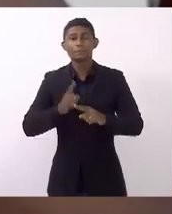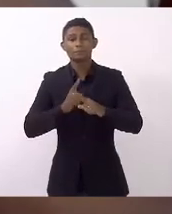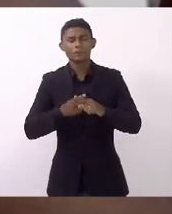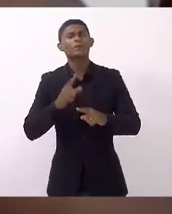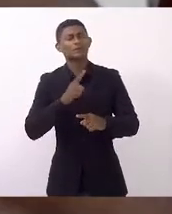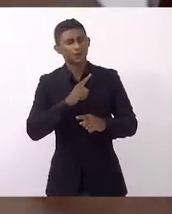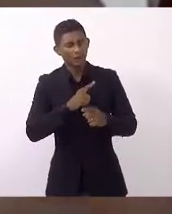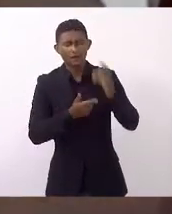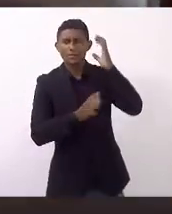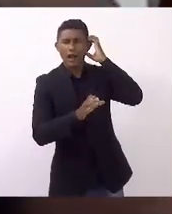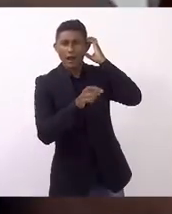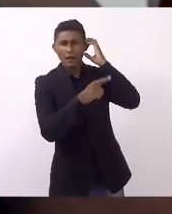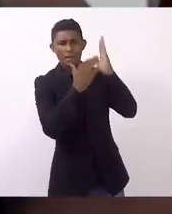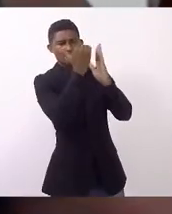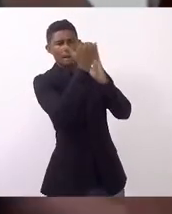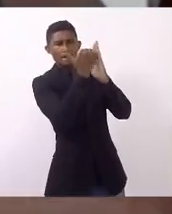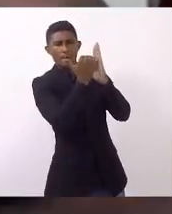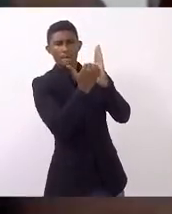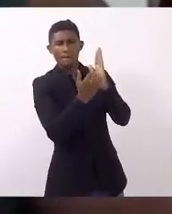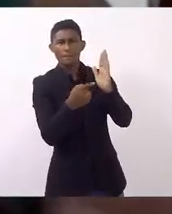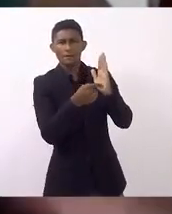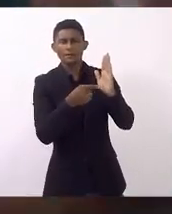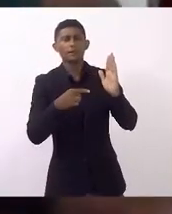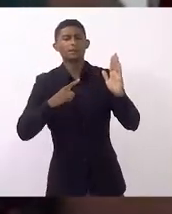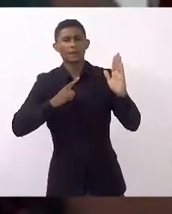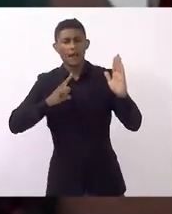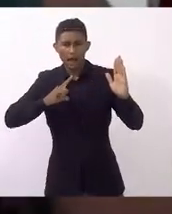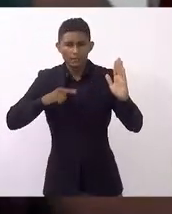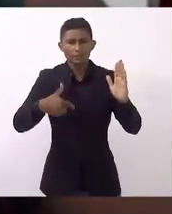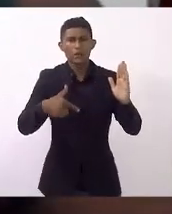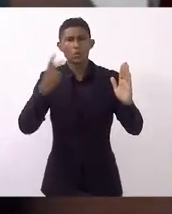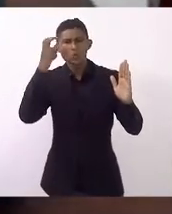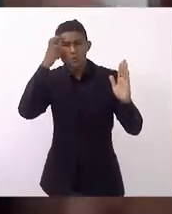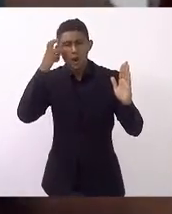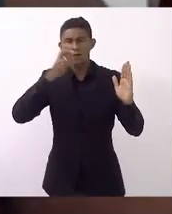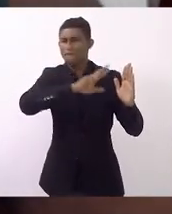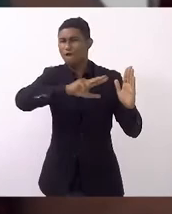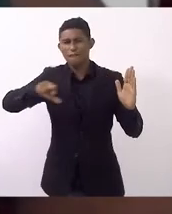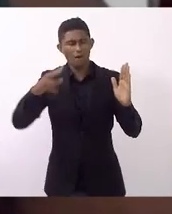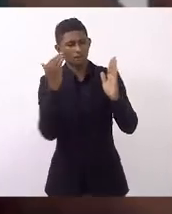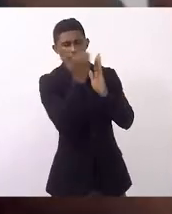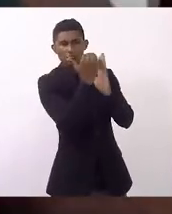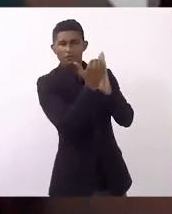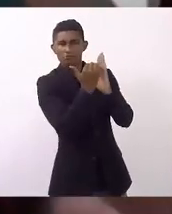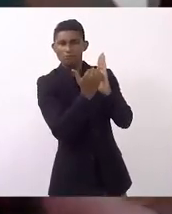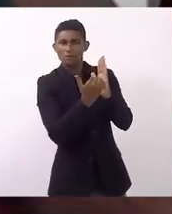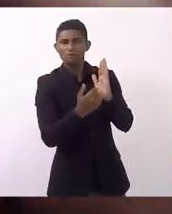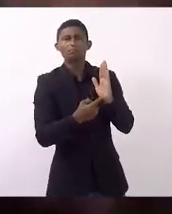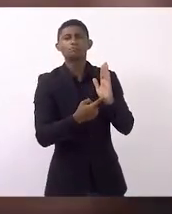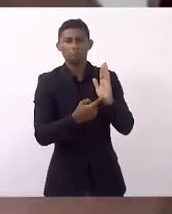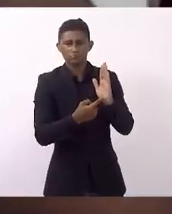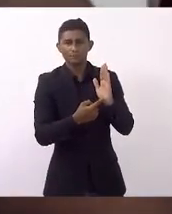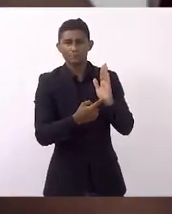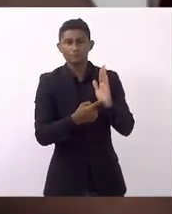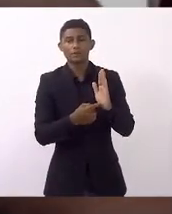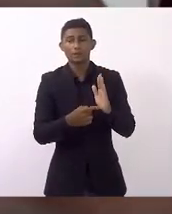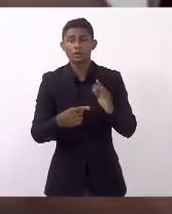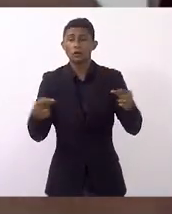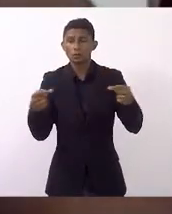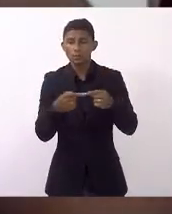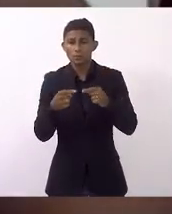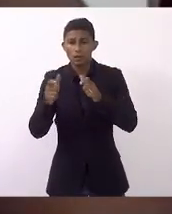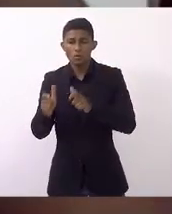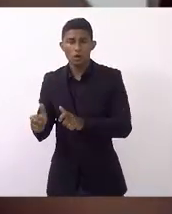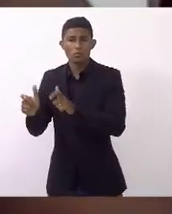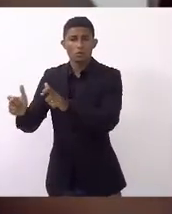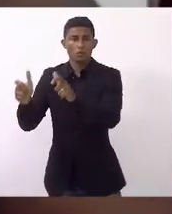como eu disse, uma amplitude de ações culturais que remontam a cada território, a